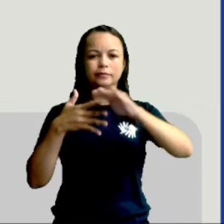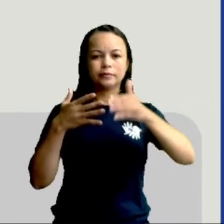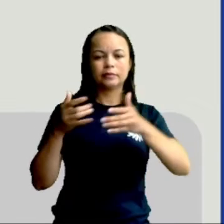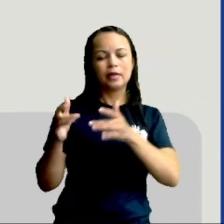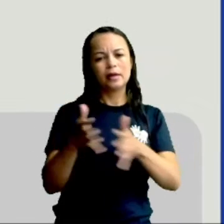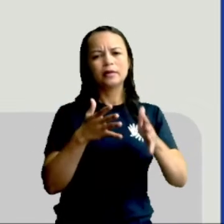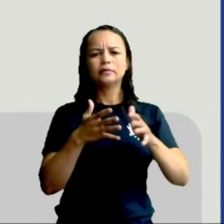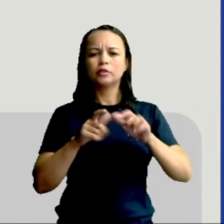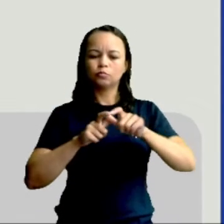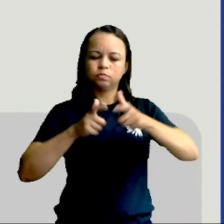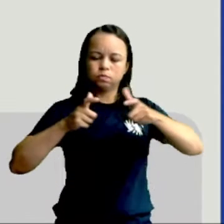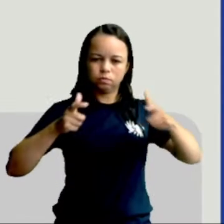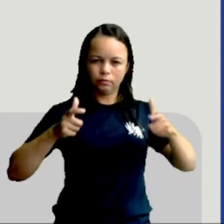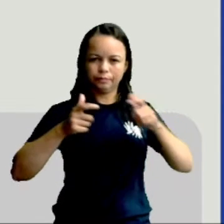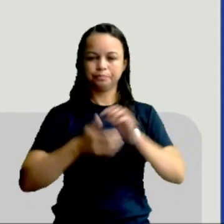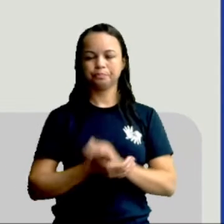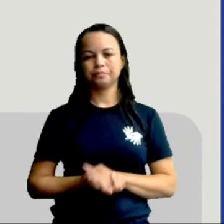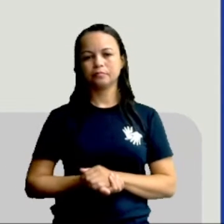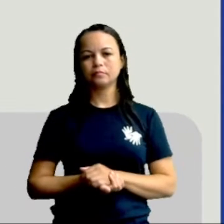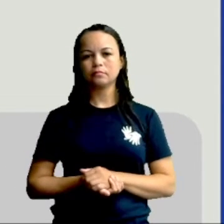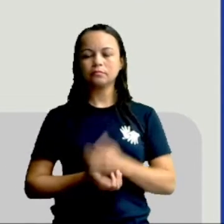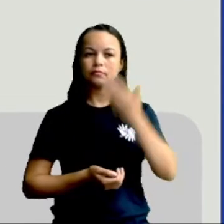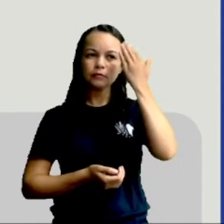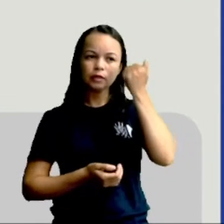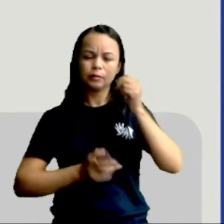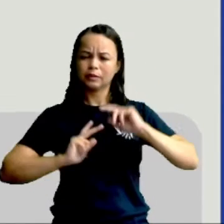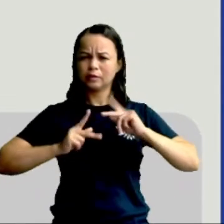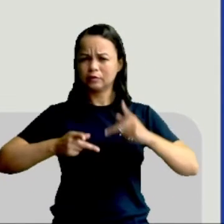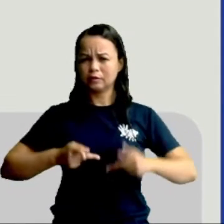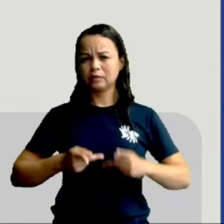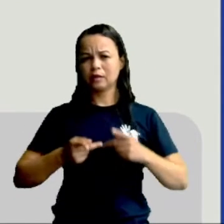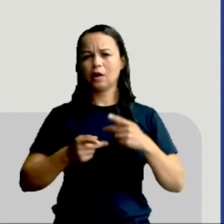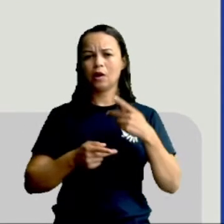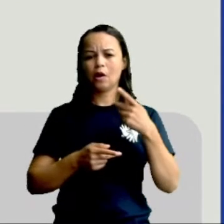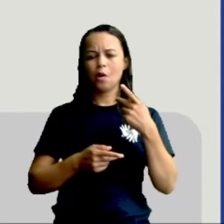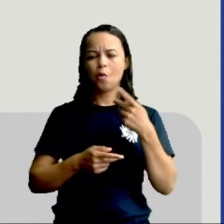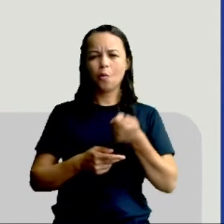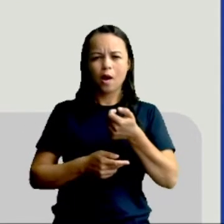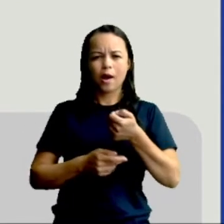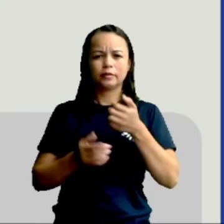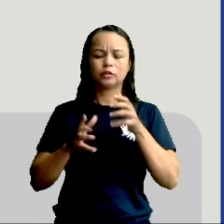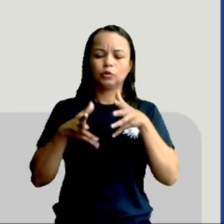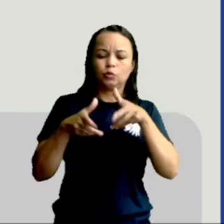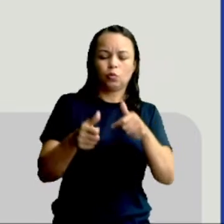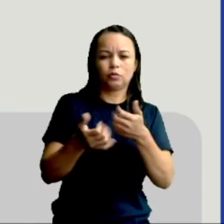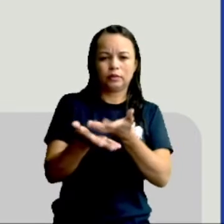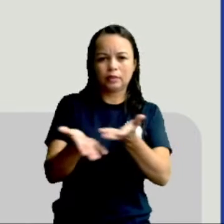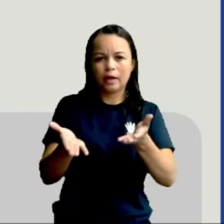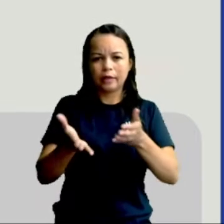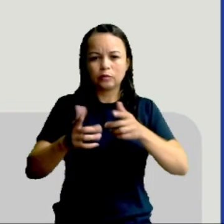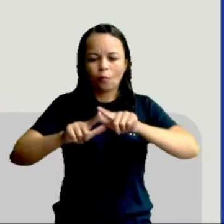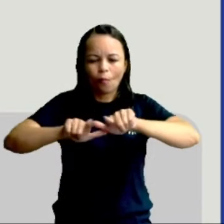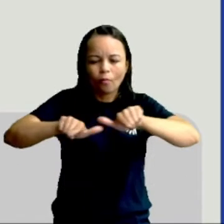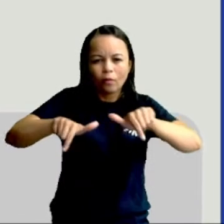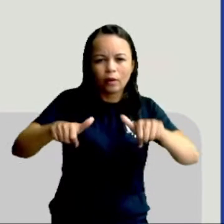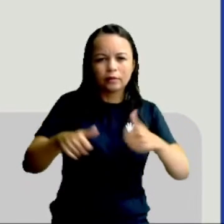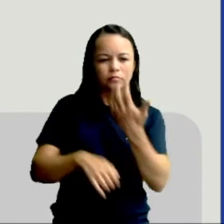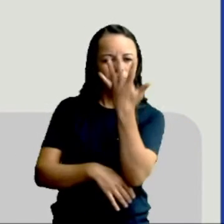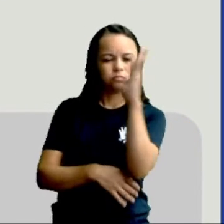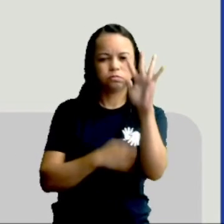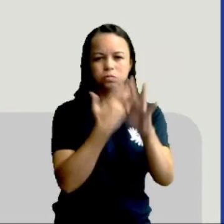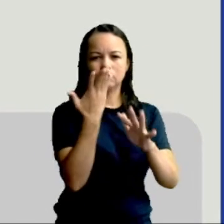aí a gente sabe que devido a algumas ações humanas, quase toda essa área encontra-se hoje devastada por ter